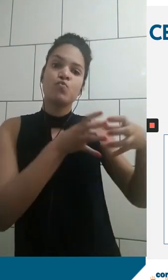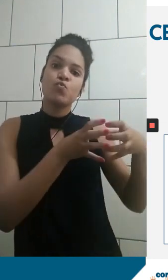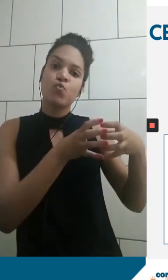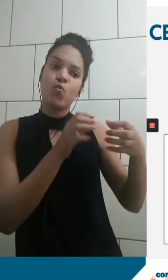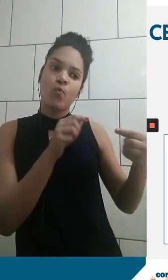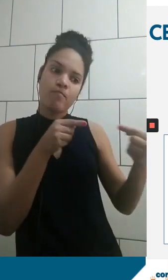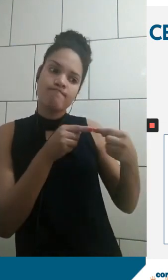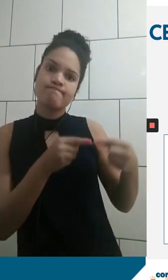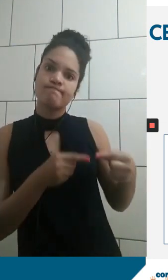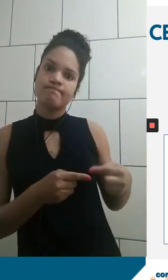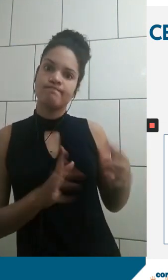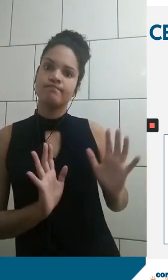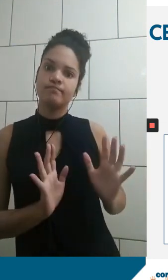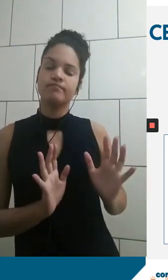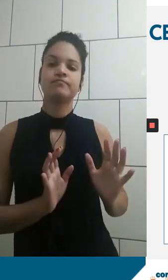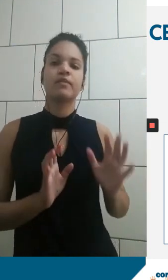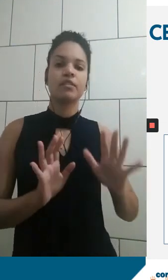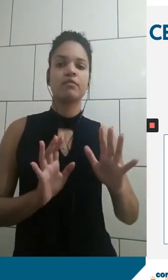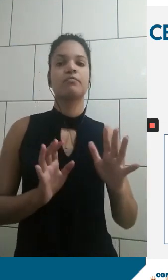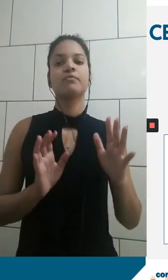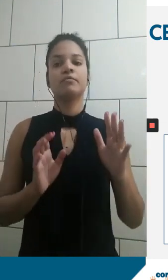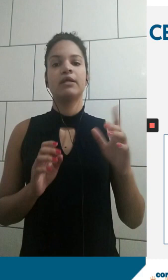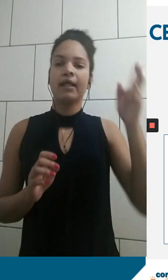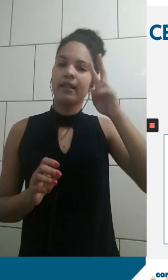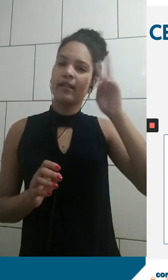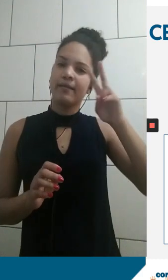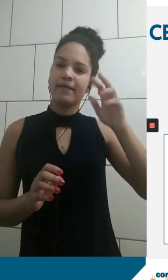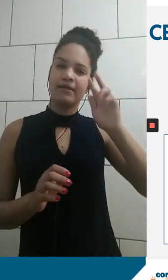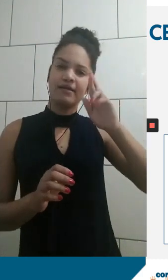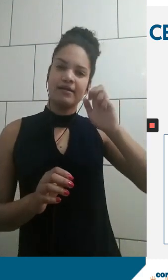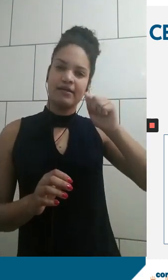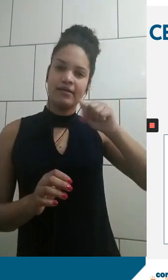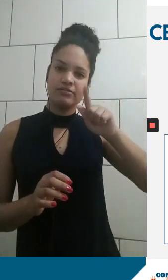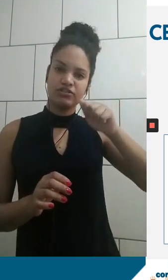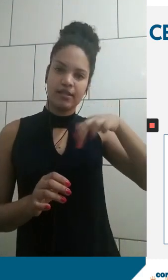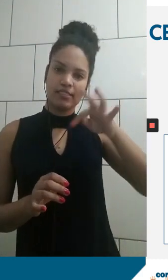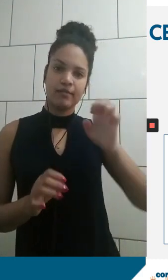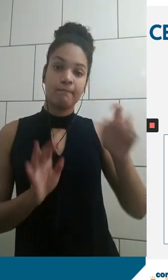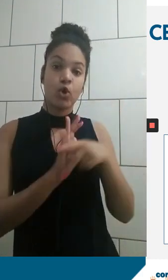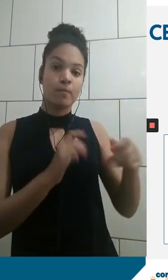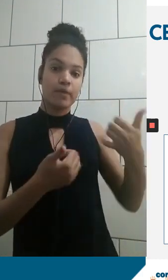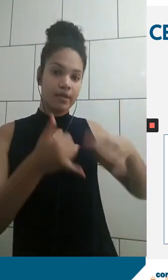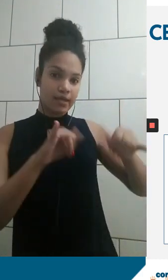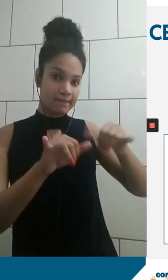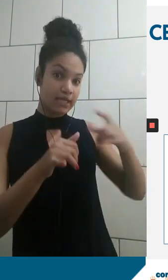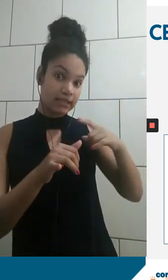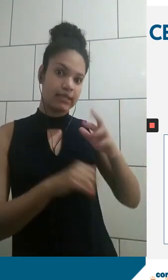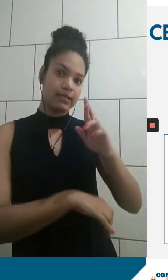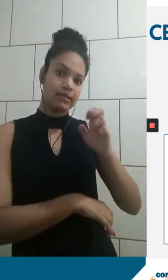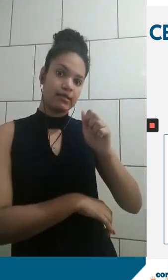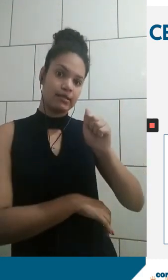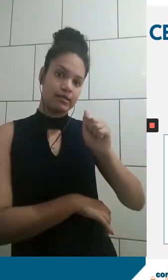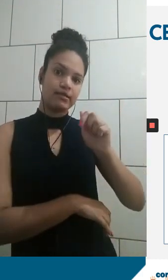lá da disciplina de química? Você tem nas reações químicas chamados reagentes. Os reagentes, quando nós